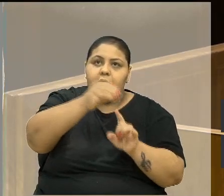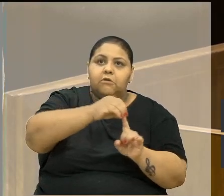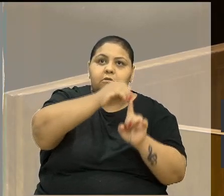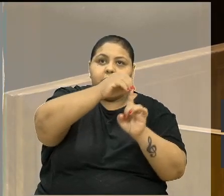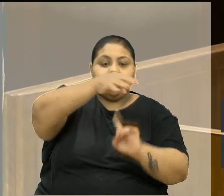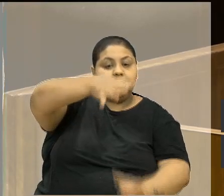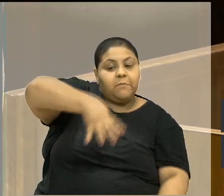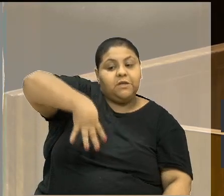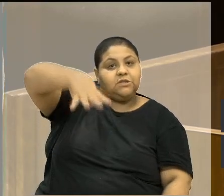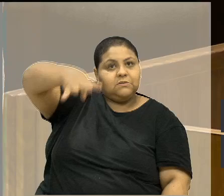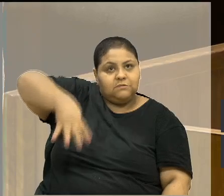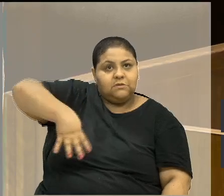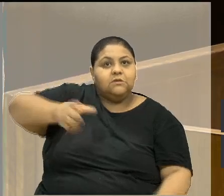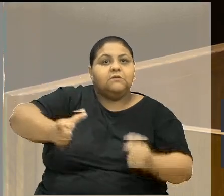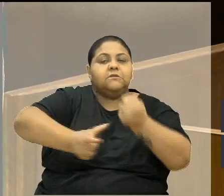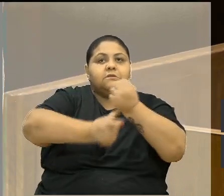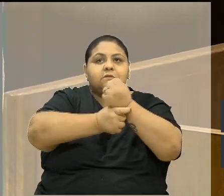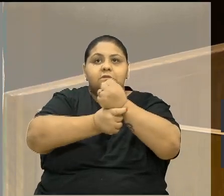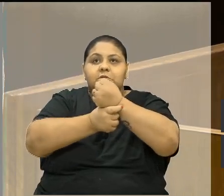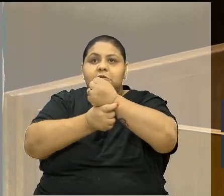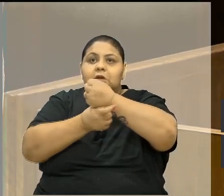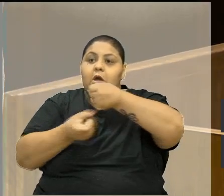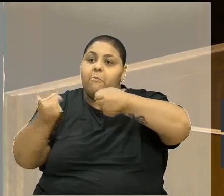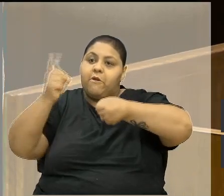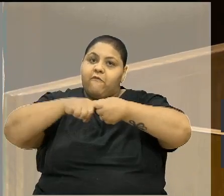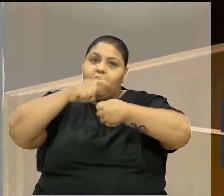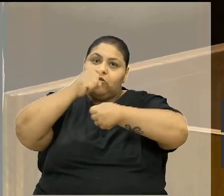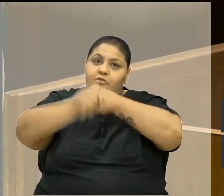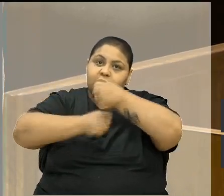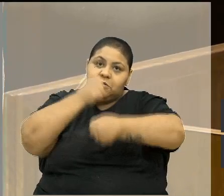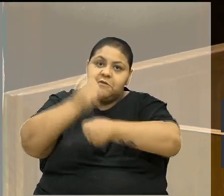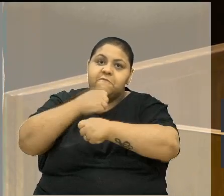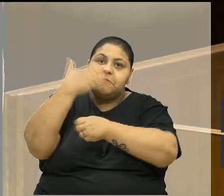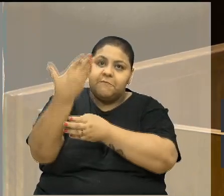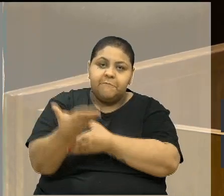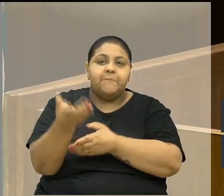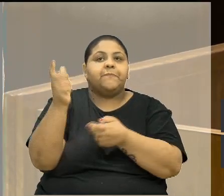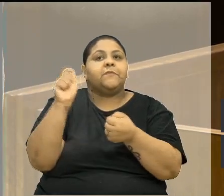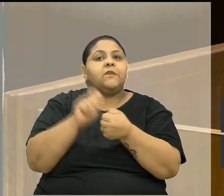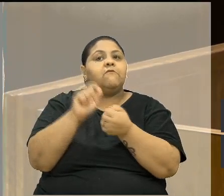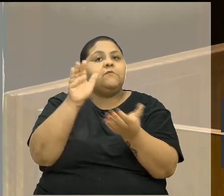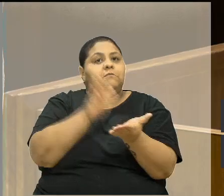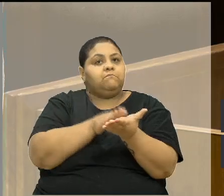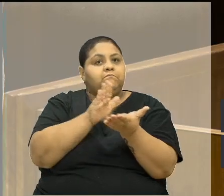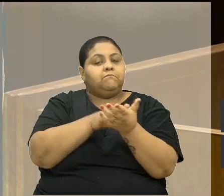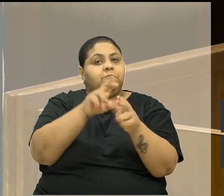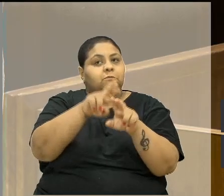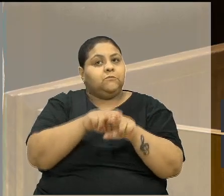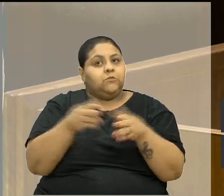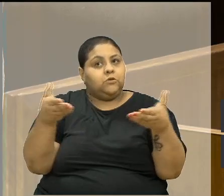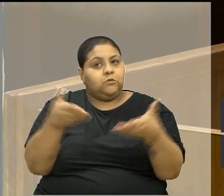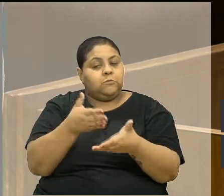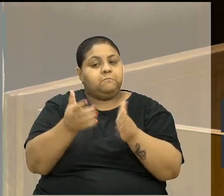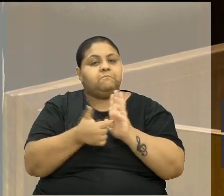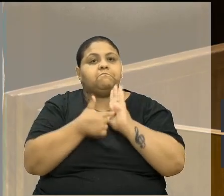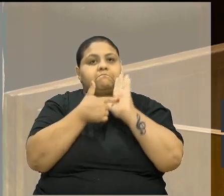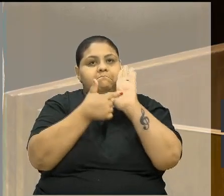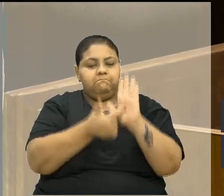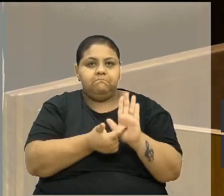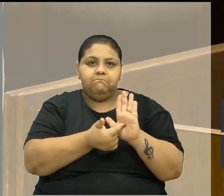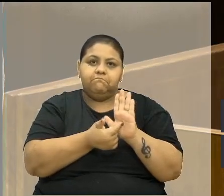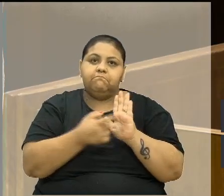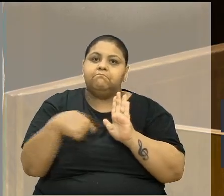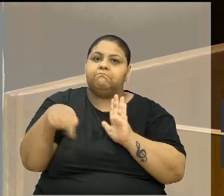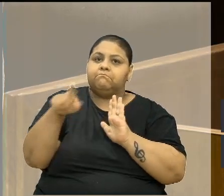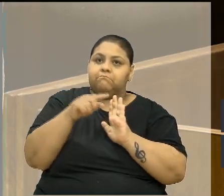de segurança, para o retorno do ano que vem, do ano letivo. Então, vou fazer essas cobranças, por isso que eu trouxe aqui para demonstrar, e nós